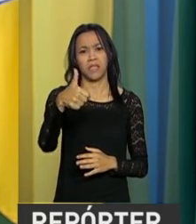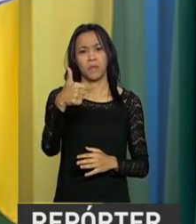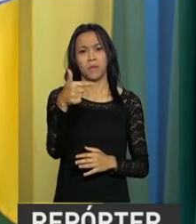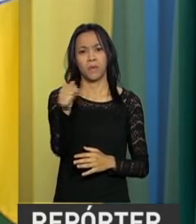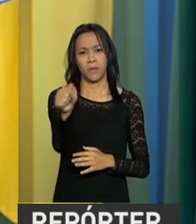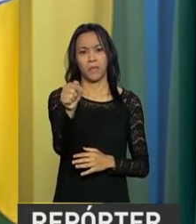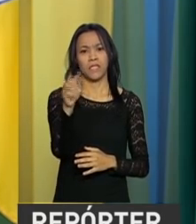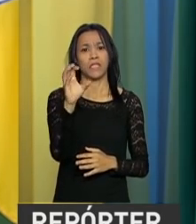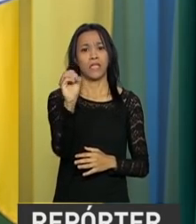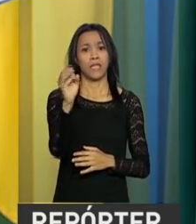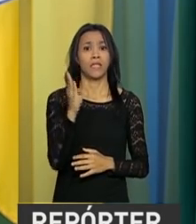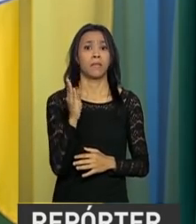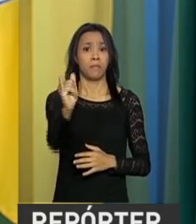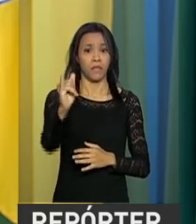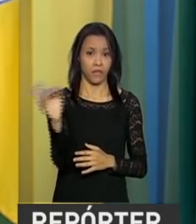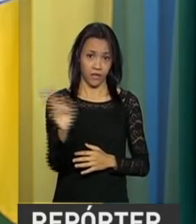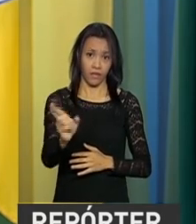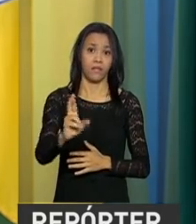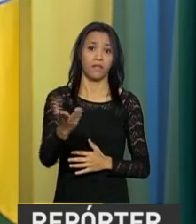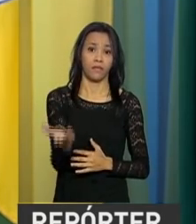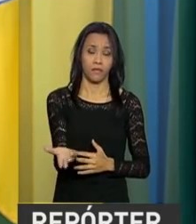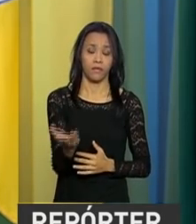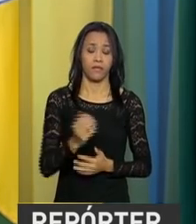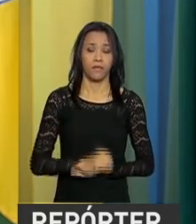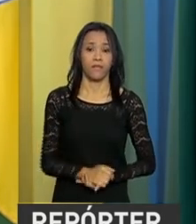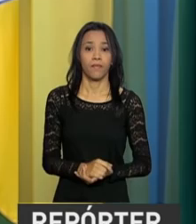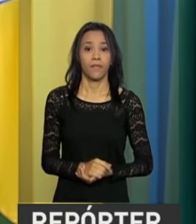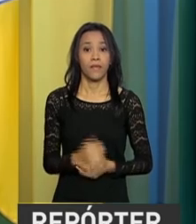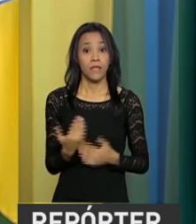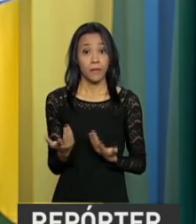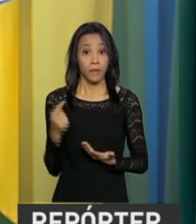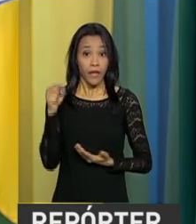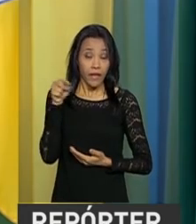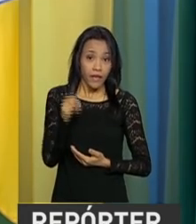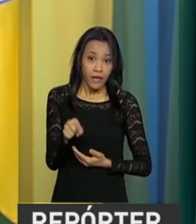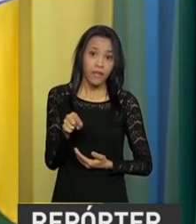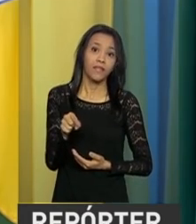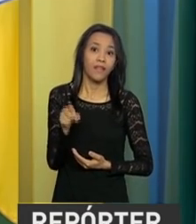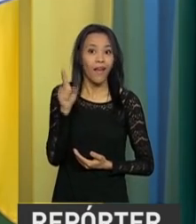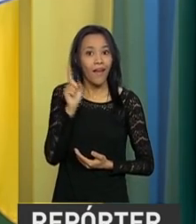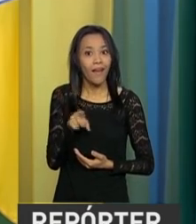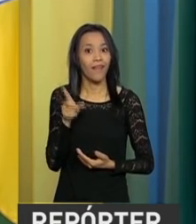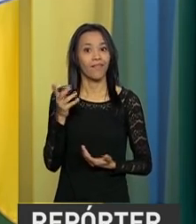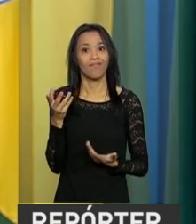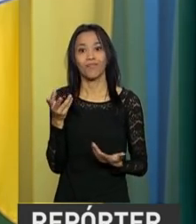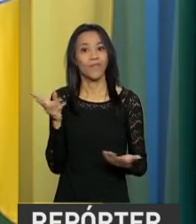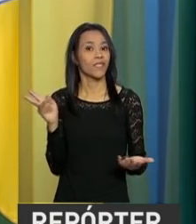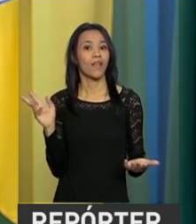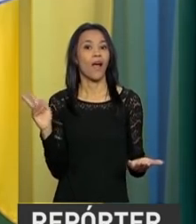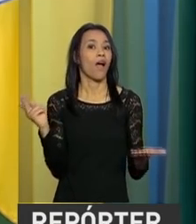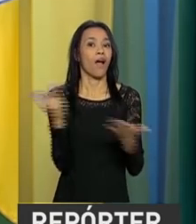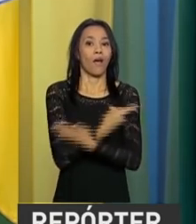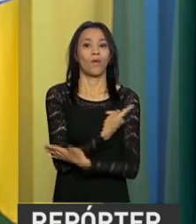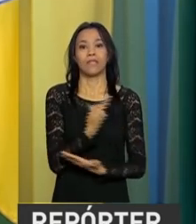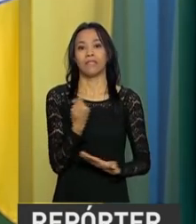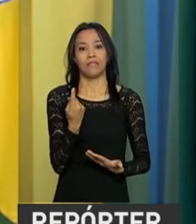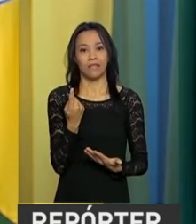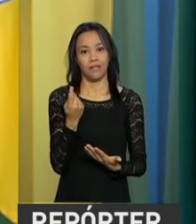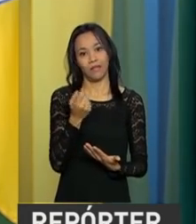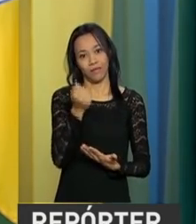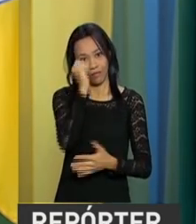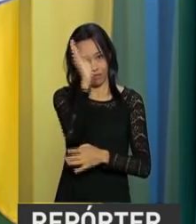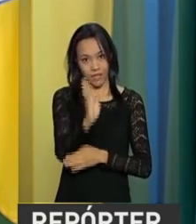bilhões de reais. Este é o cenário em que assumimos o